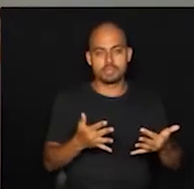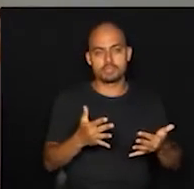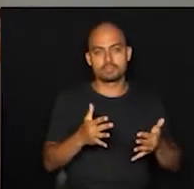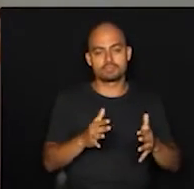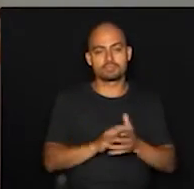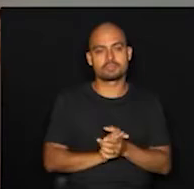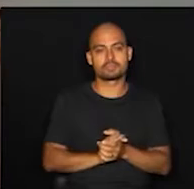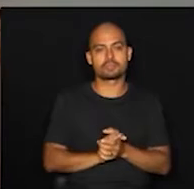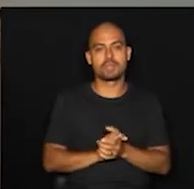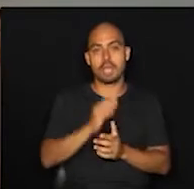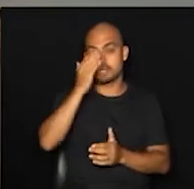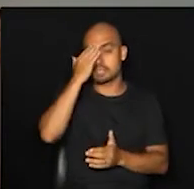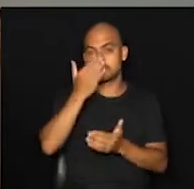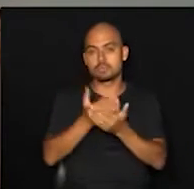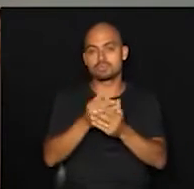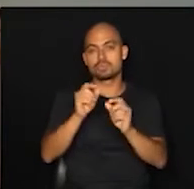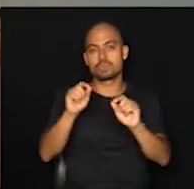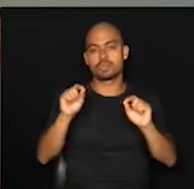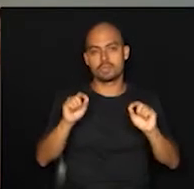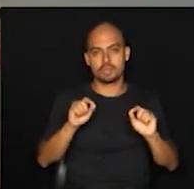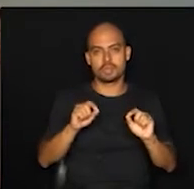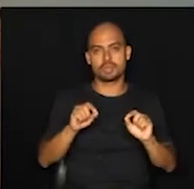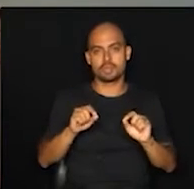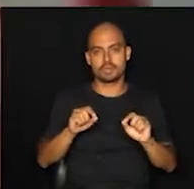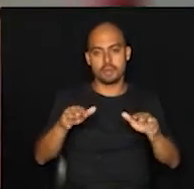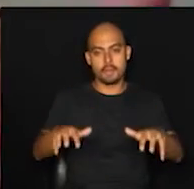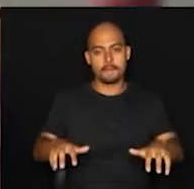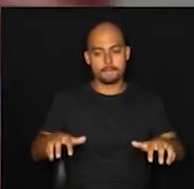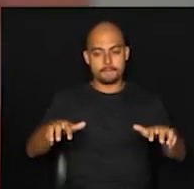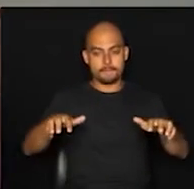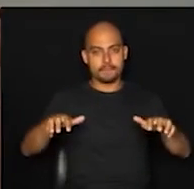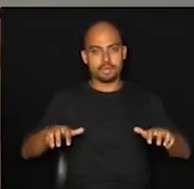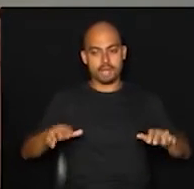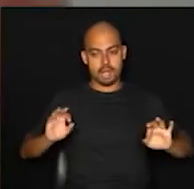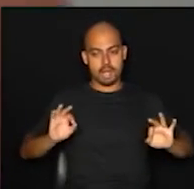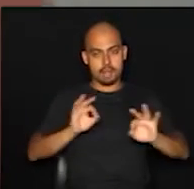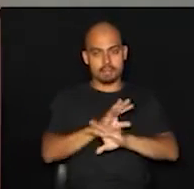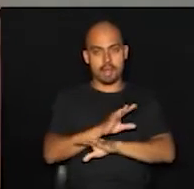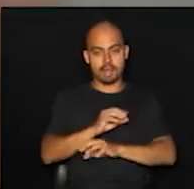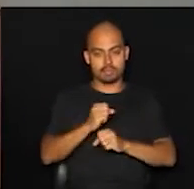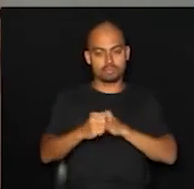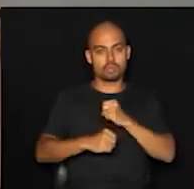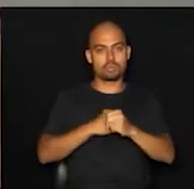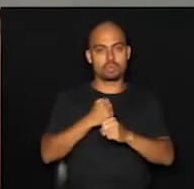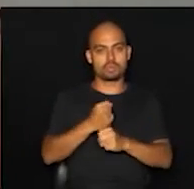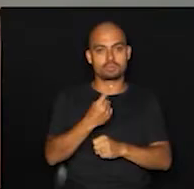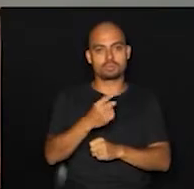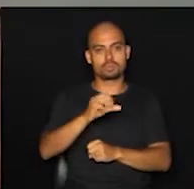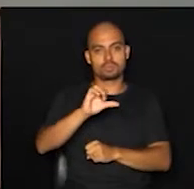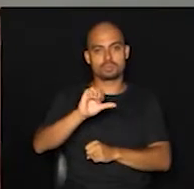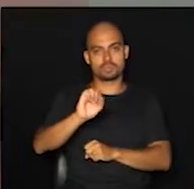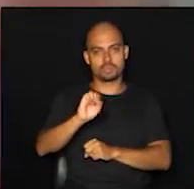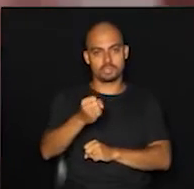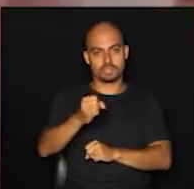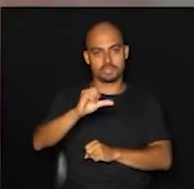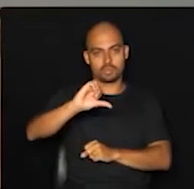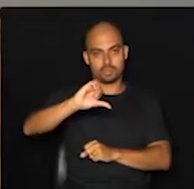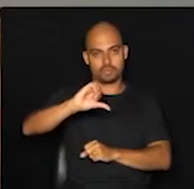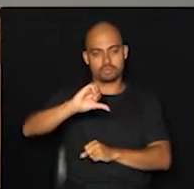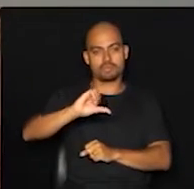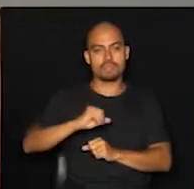acredita que a monarquia ia acabar em 1889, porque nós fomos treinados a acreditar nisso. Sim. Né?